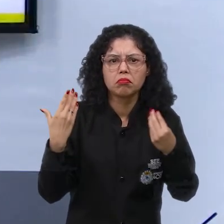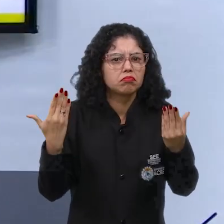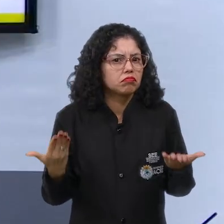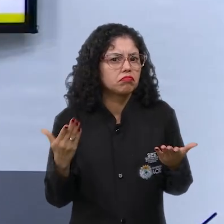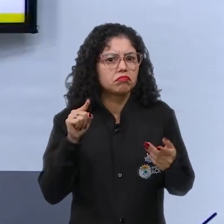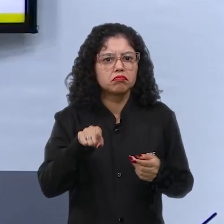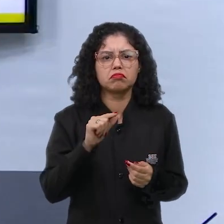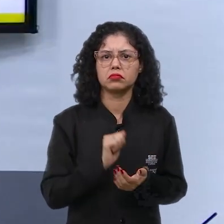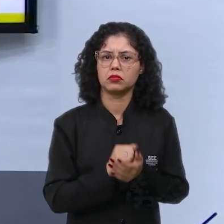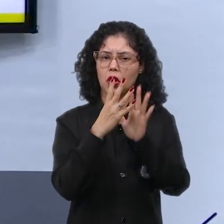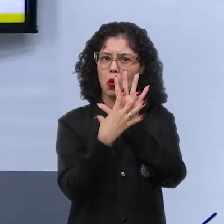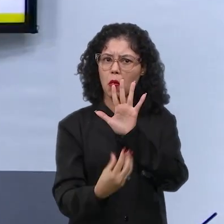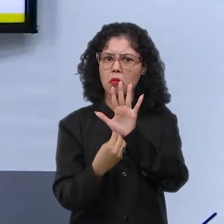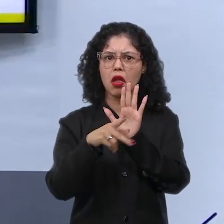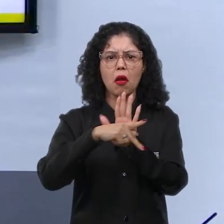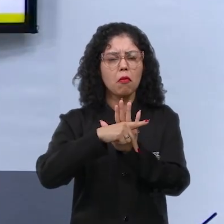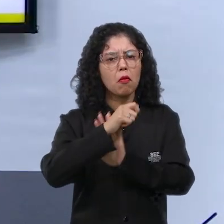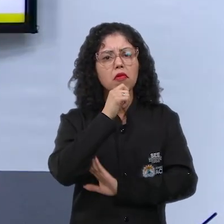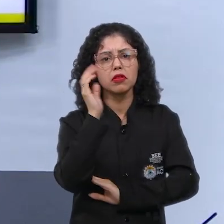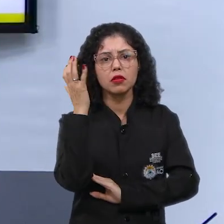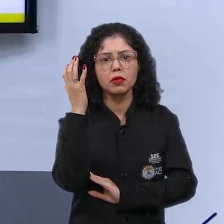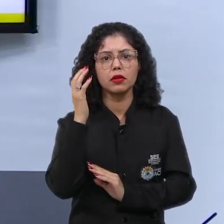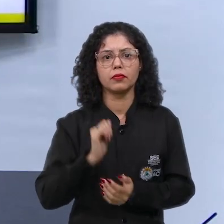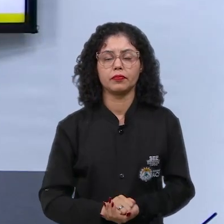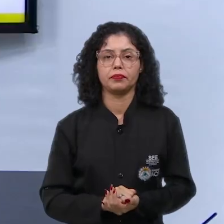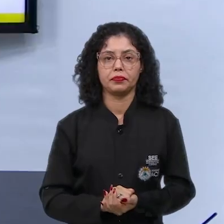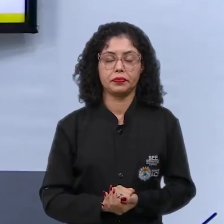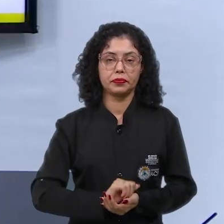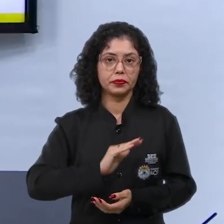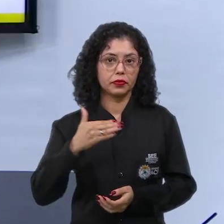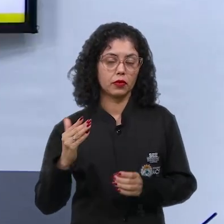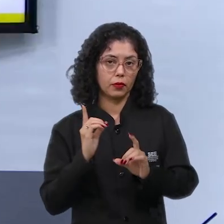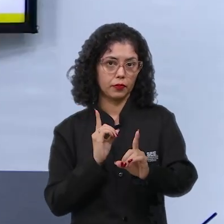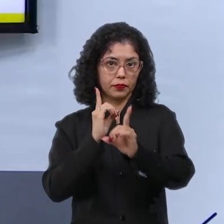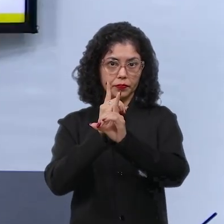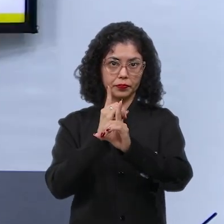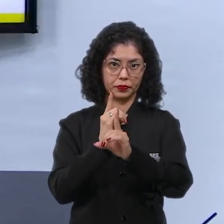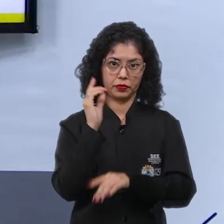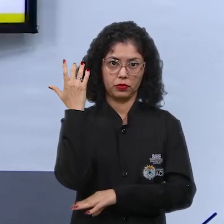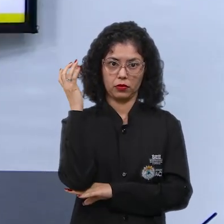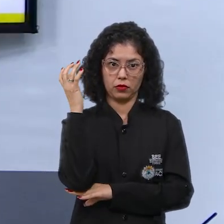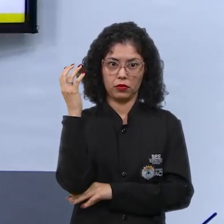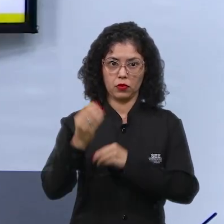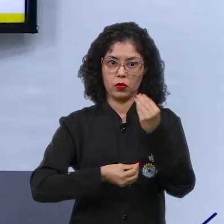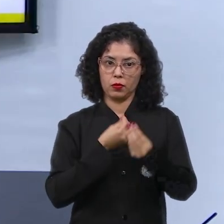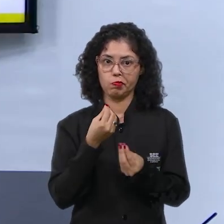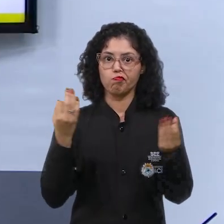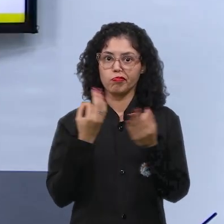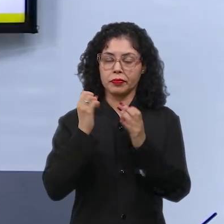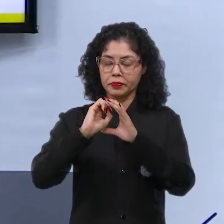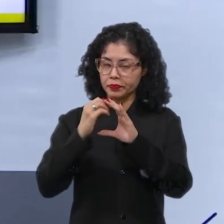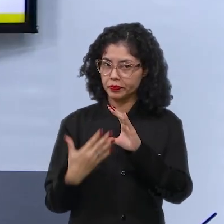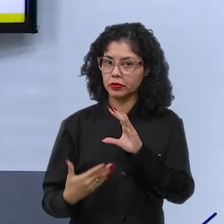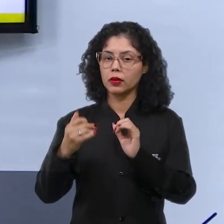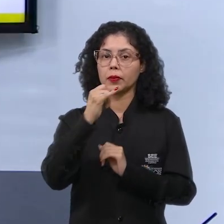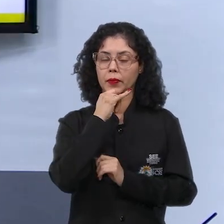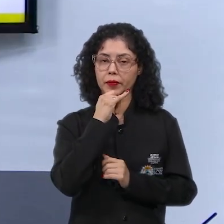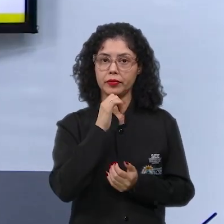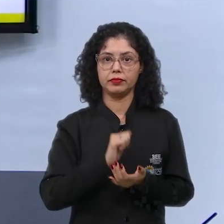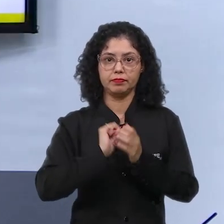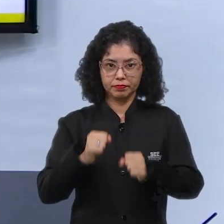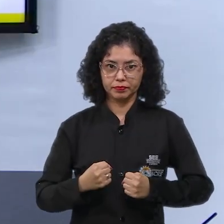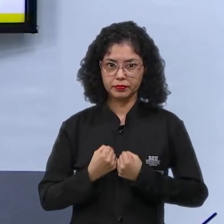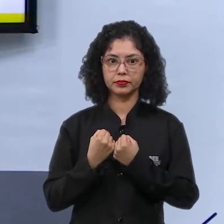os clones dessa planta? Primeiramente, pessoal, quando ele encontra uma planta com ótimas características, por exemplo,